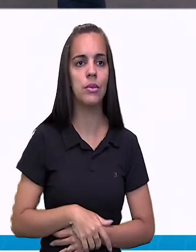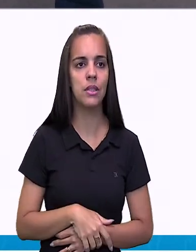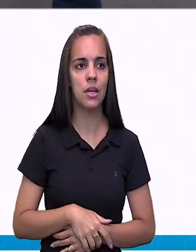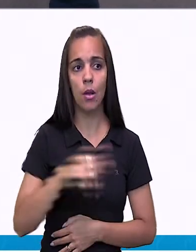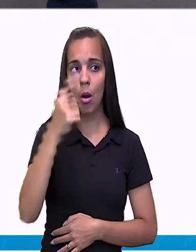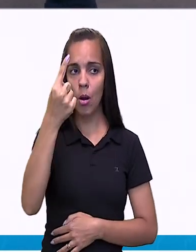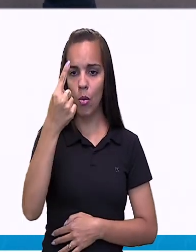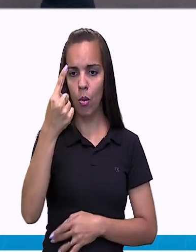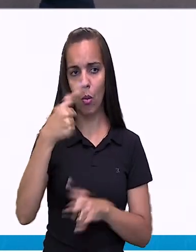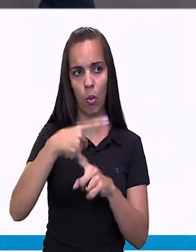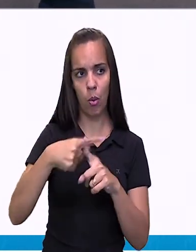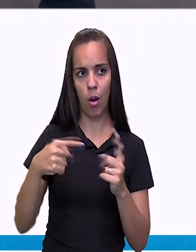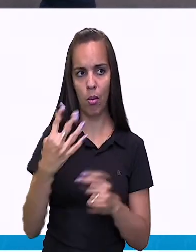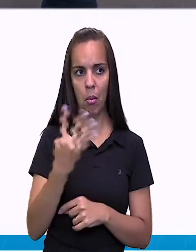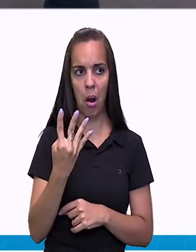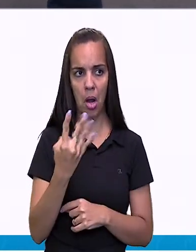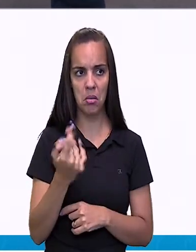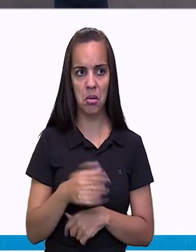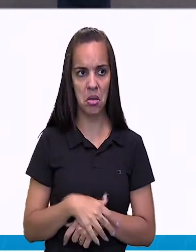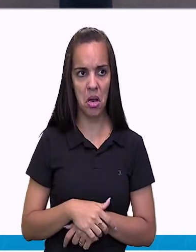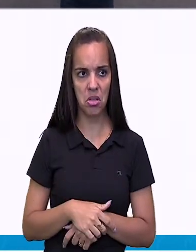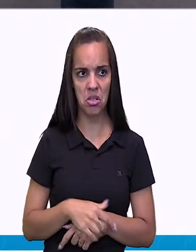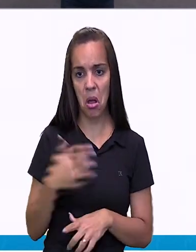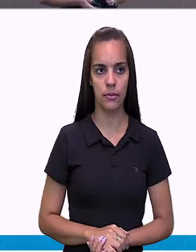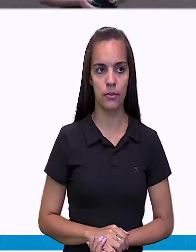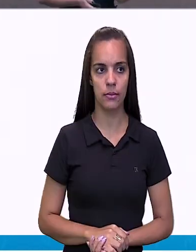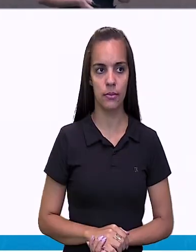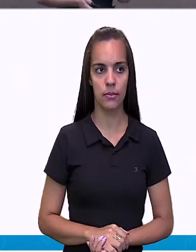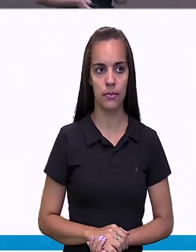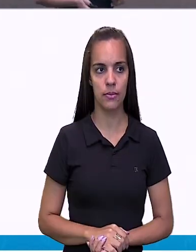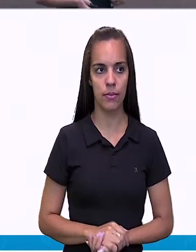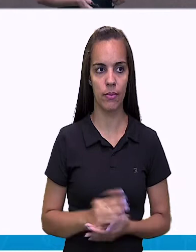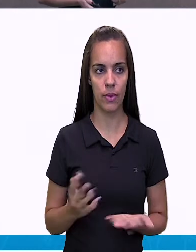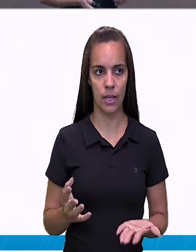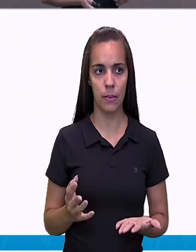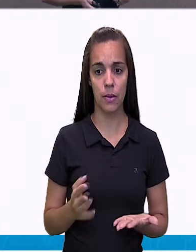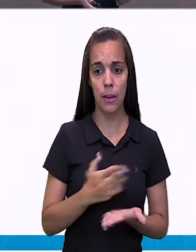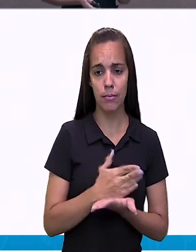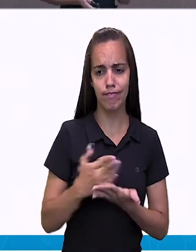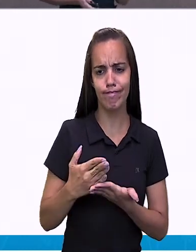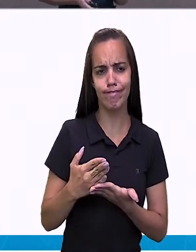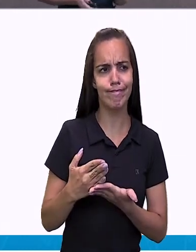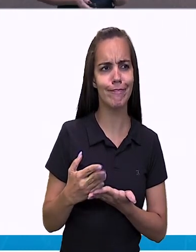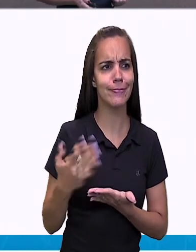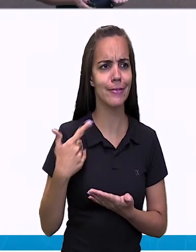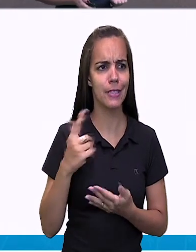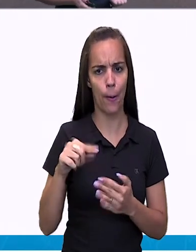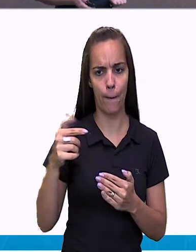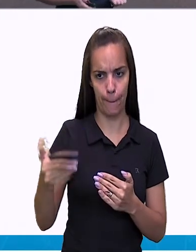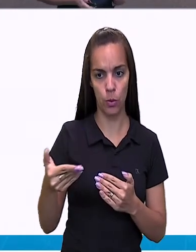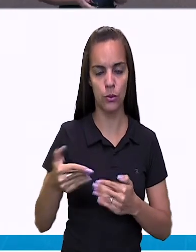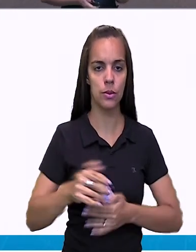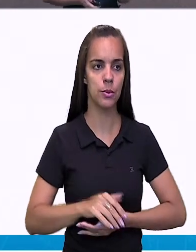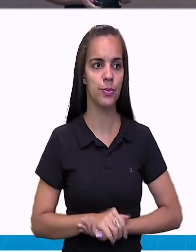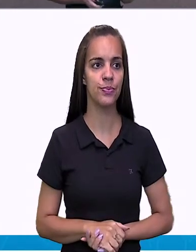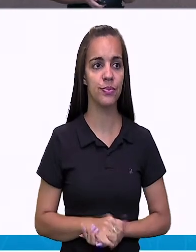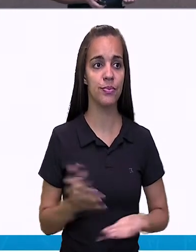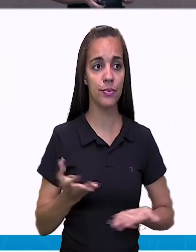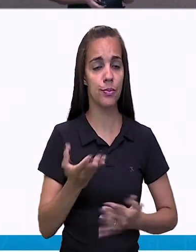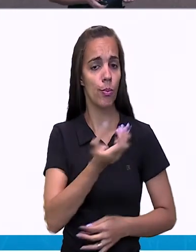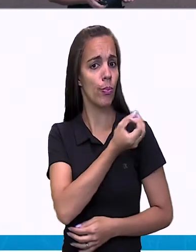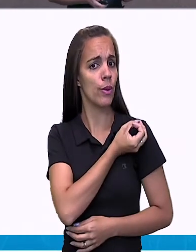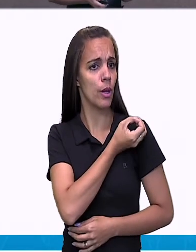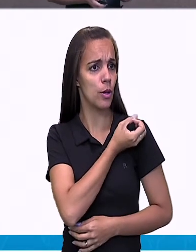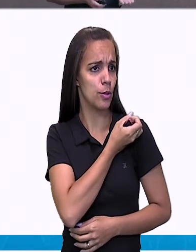2/4 e leio meio, não é mesmo? Leio meio, metade. E assim passaremos então para o próximo numerais. Agora,